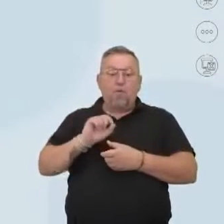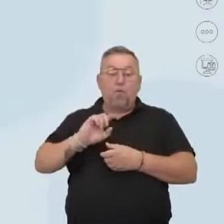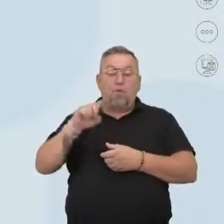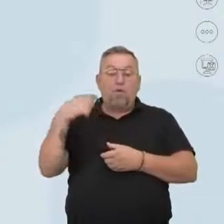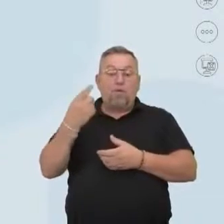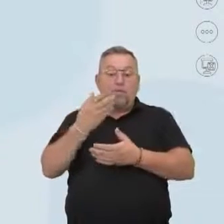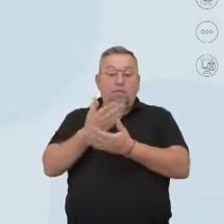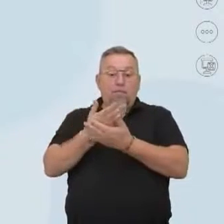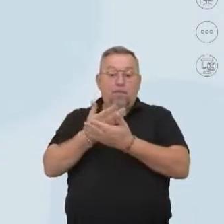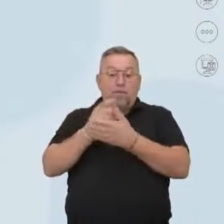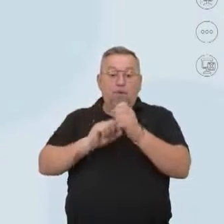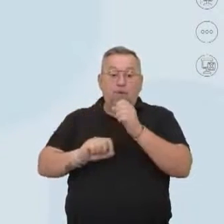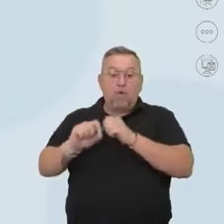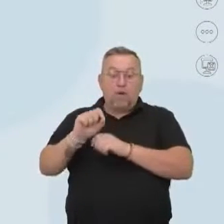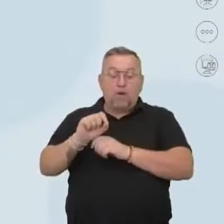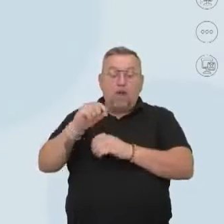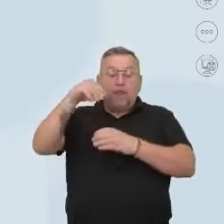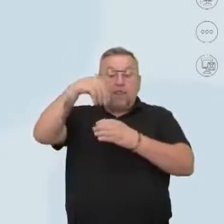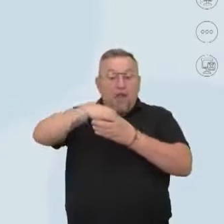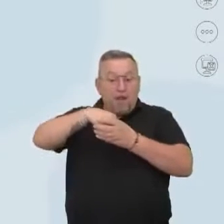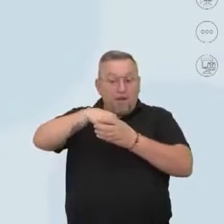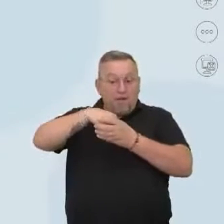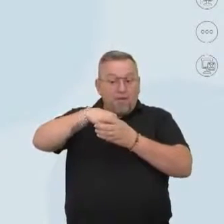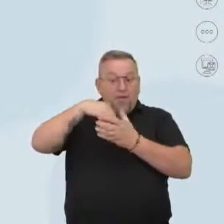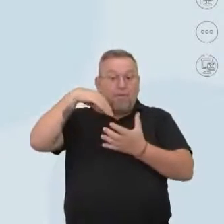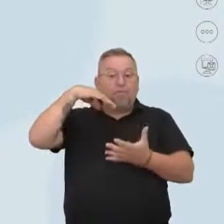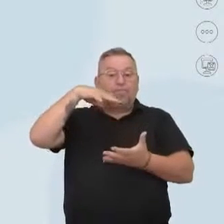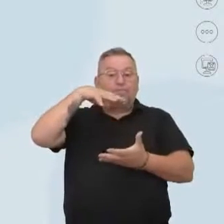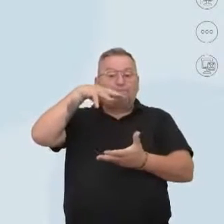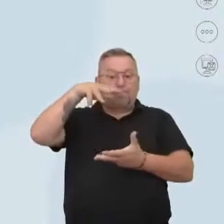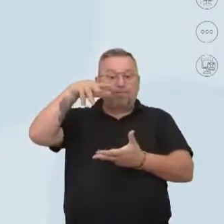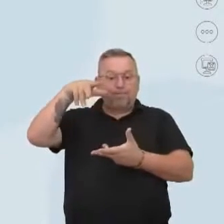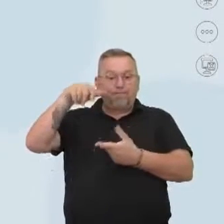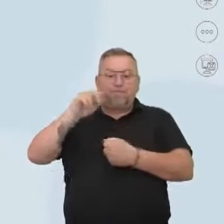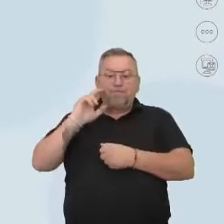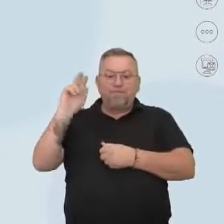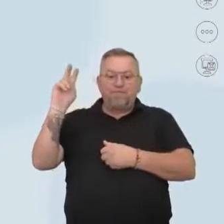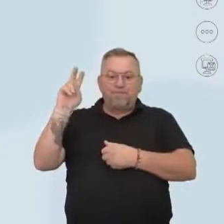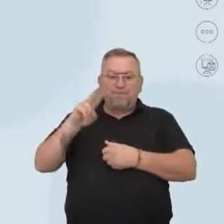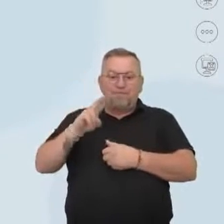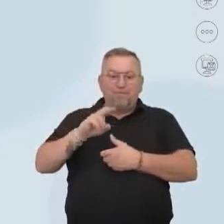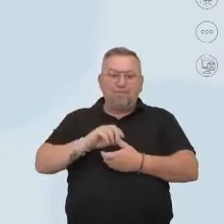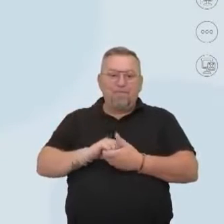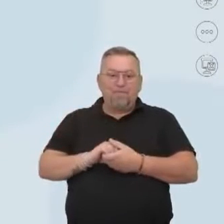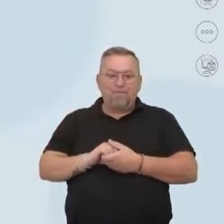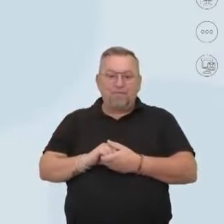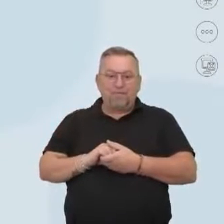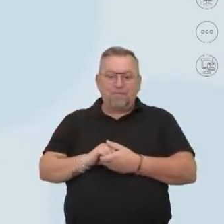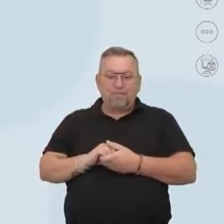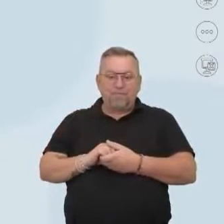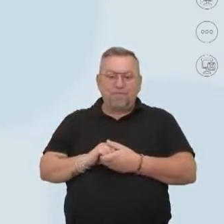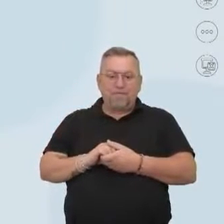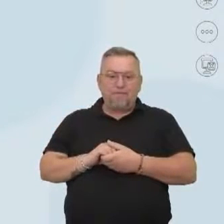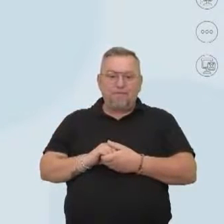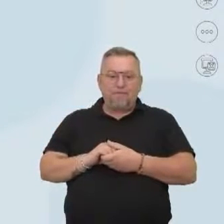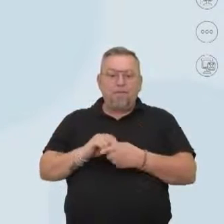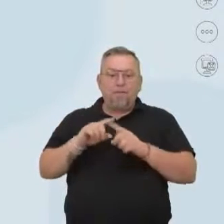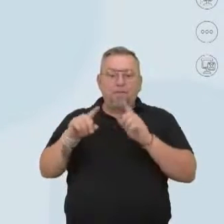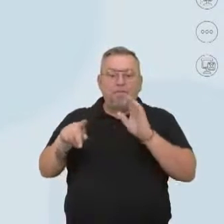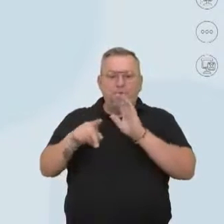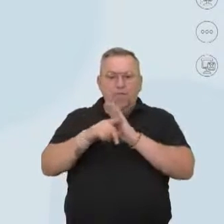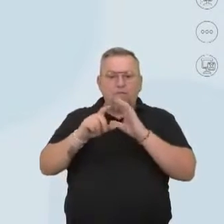vamos estudar agora é as camadas internas, aqui, ó. Que está em escala, né? A gente observa regiões, né, com